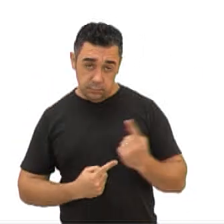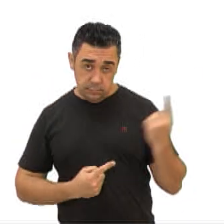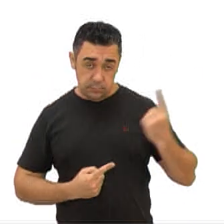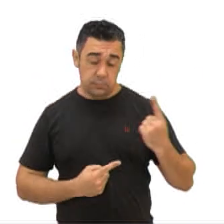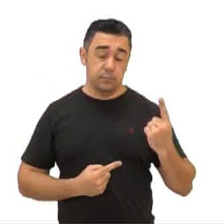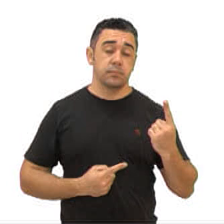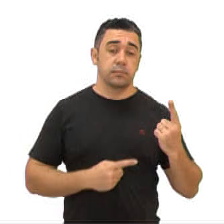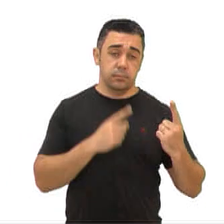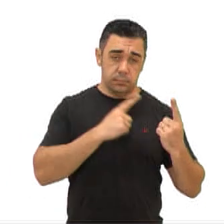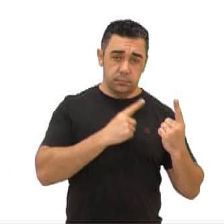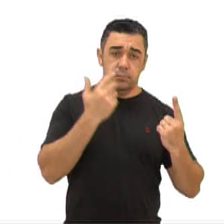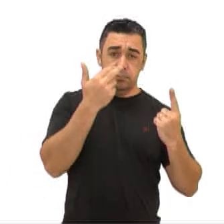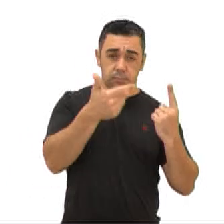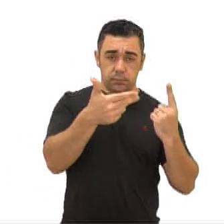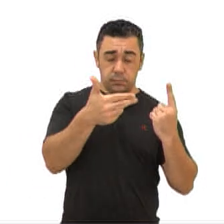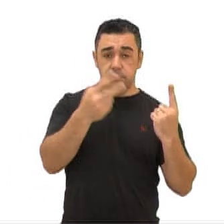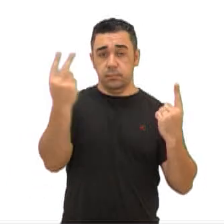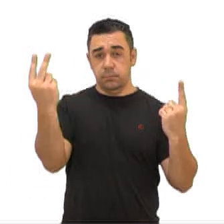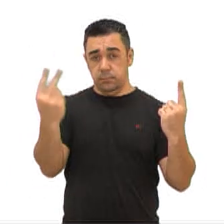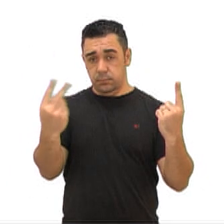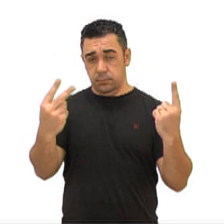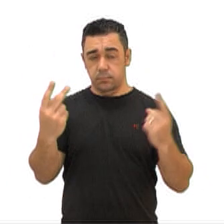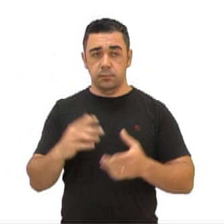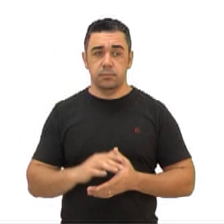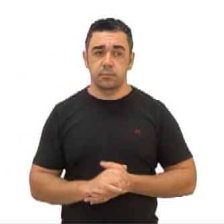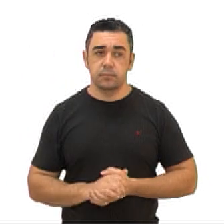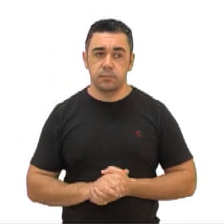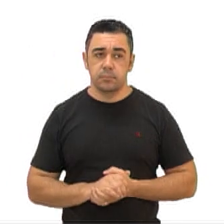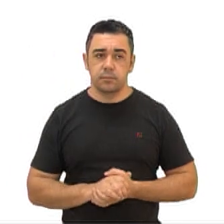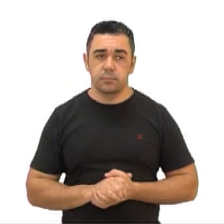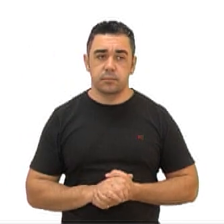segundo membro, tem o mesmo valor.